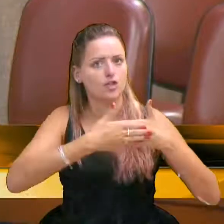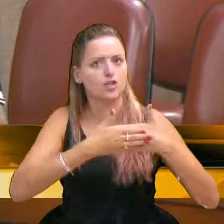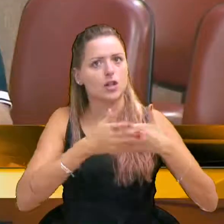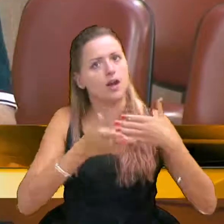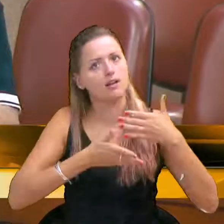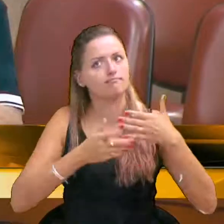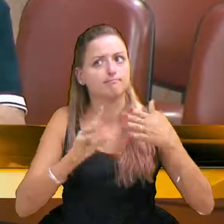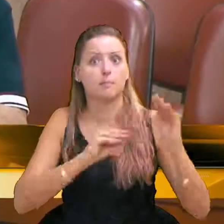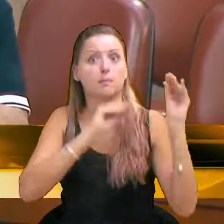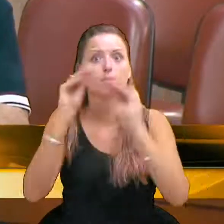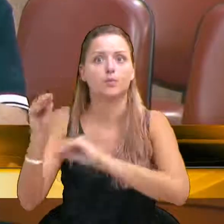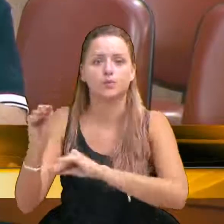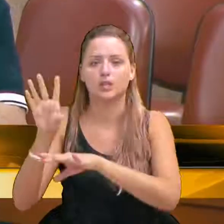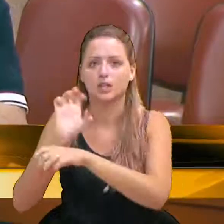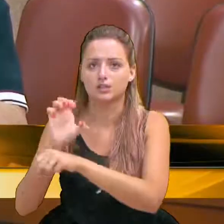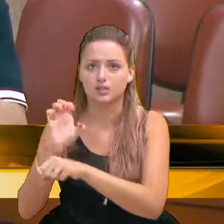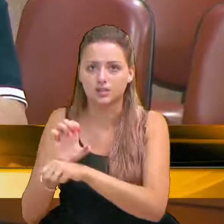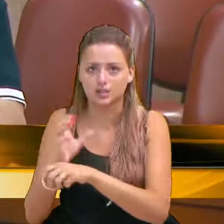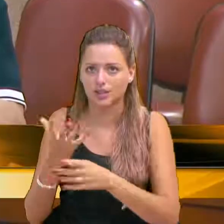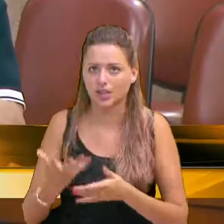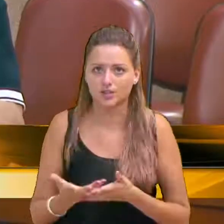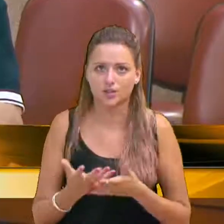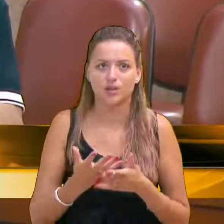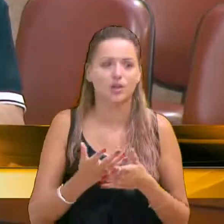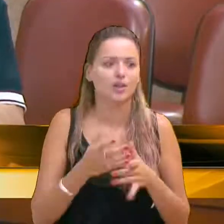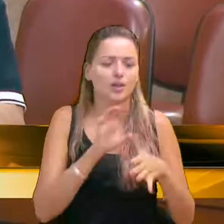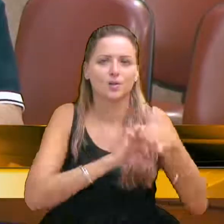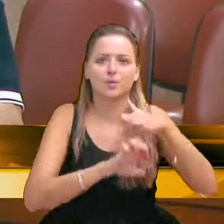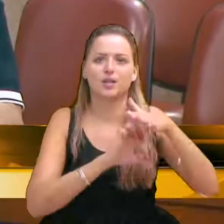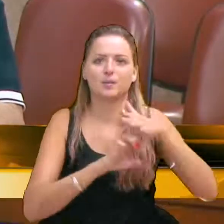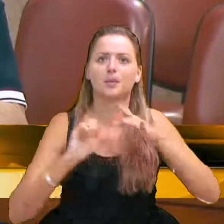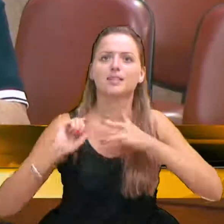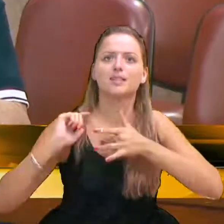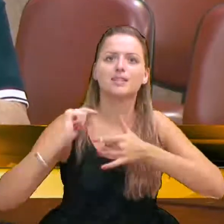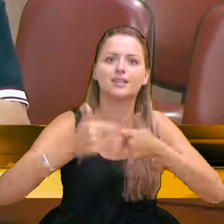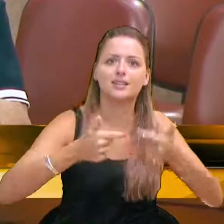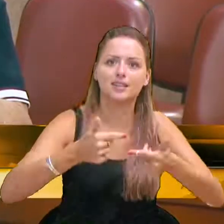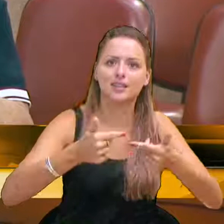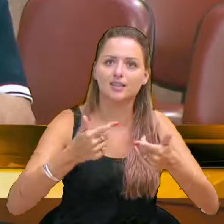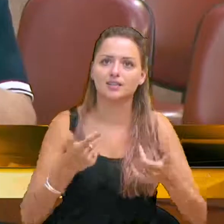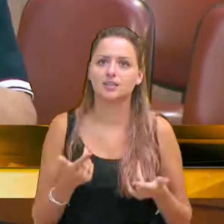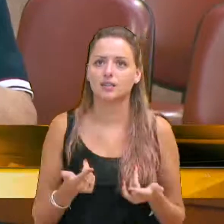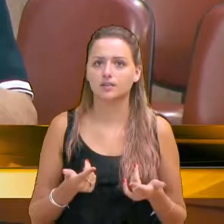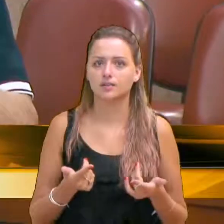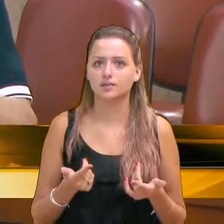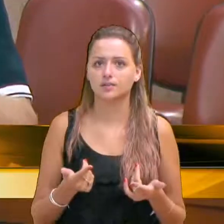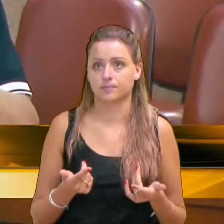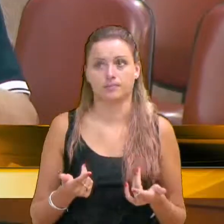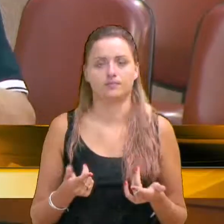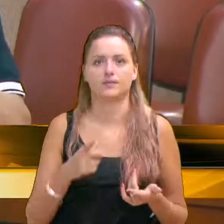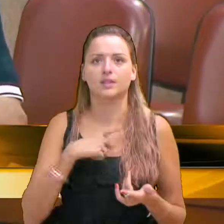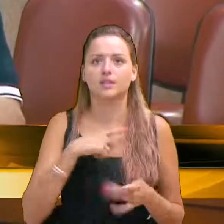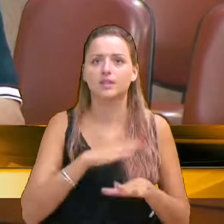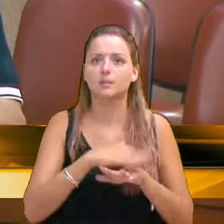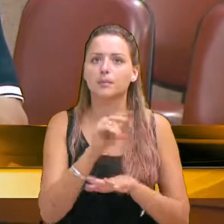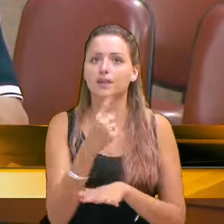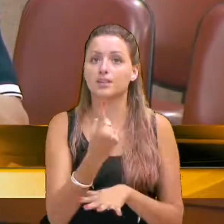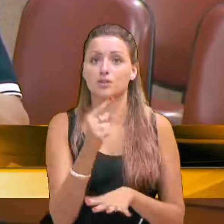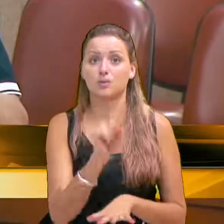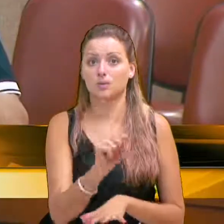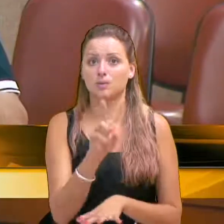liberar uma licença de ampliação de uma empresa tradicional e que vai gerar 1.000 empregos